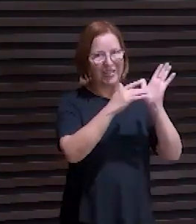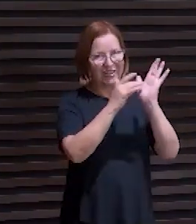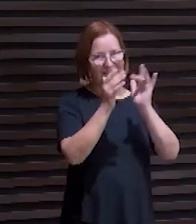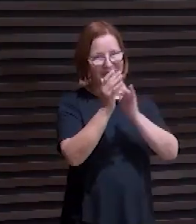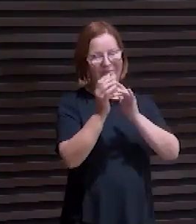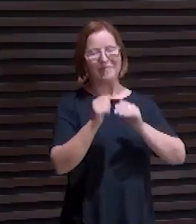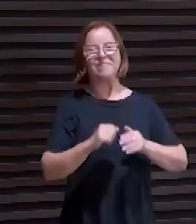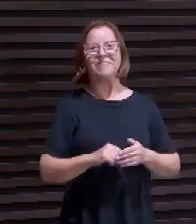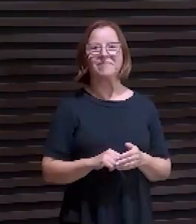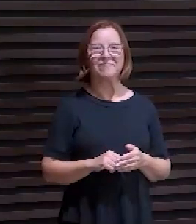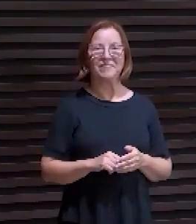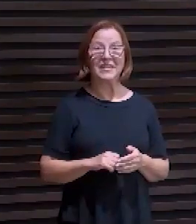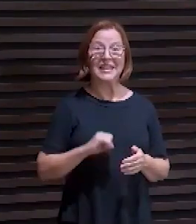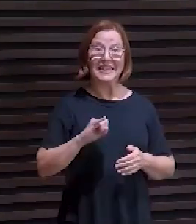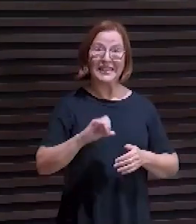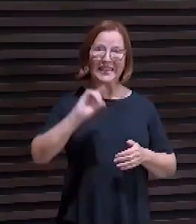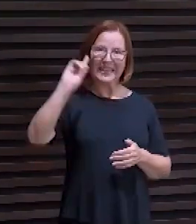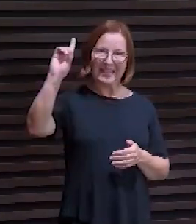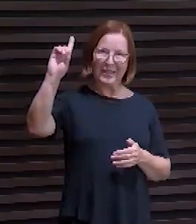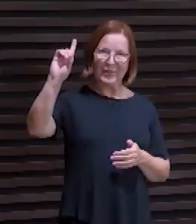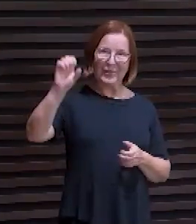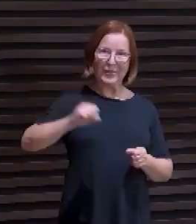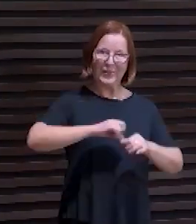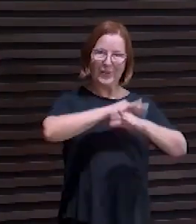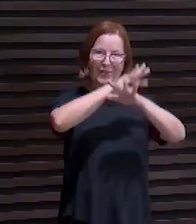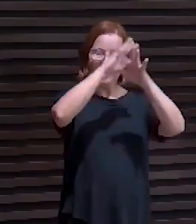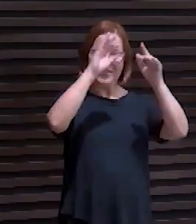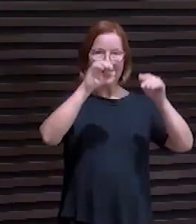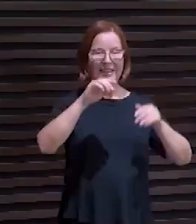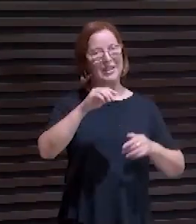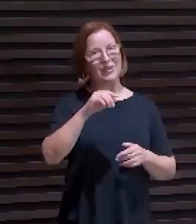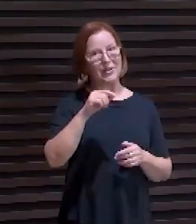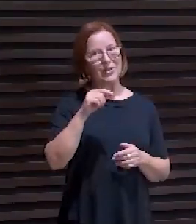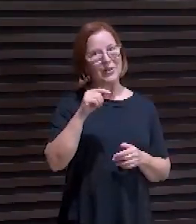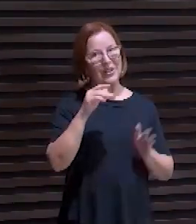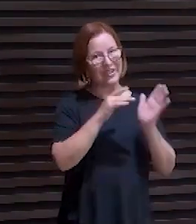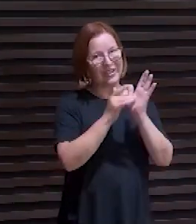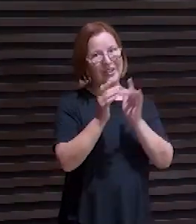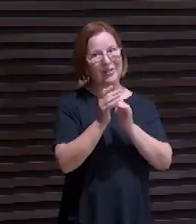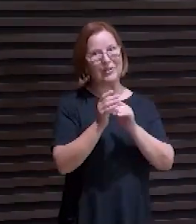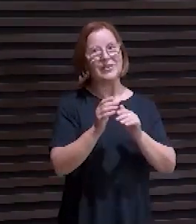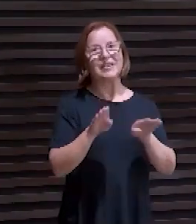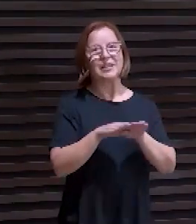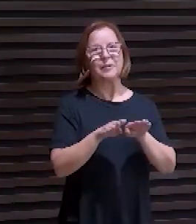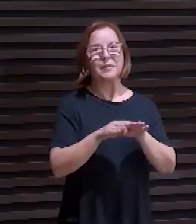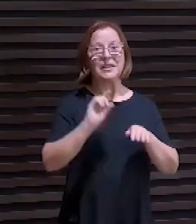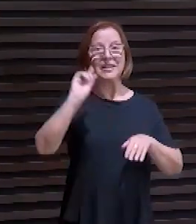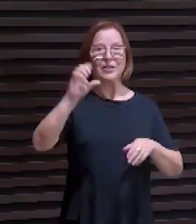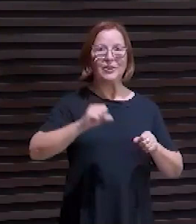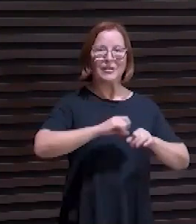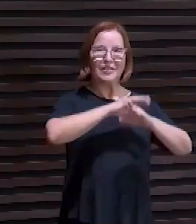Se Deus foi glorificado nele, também Deus o glorificará